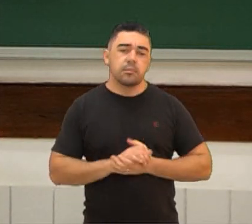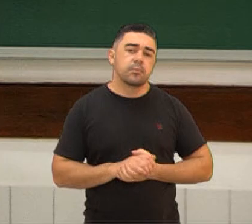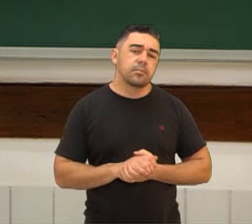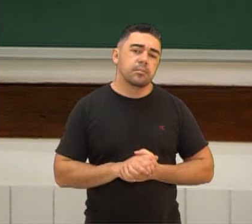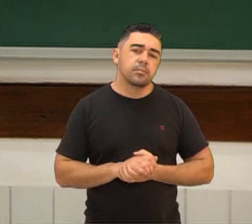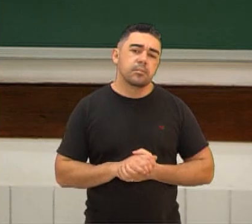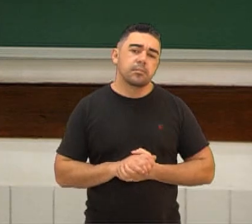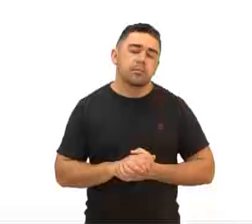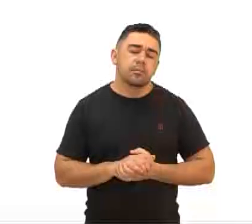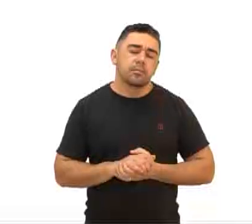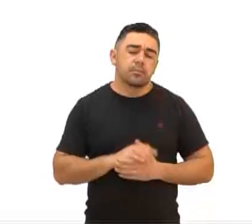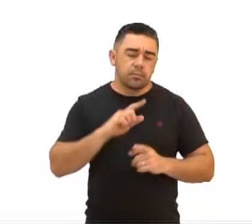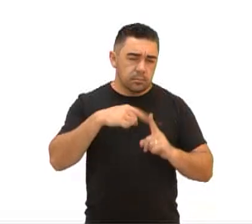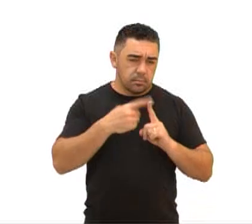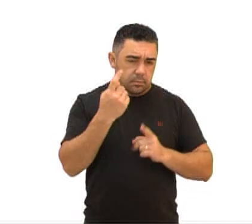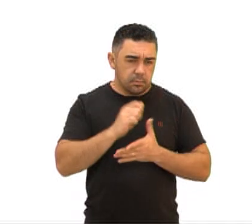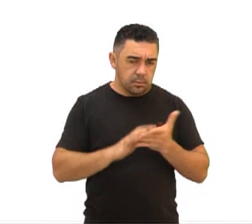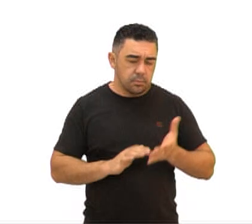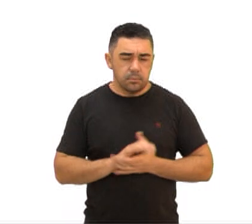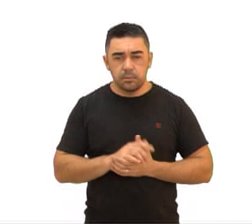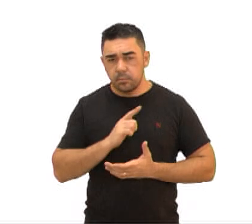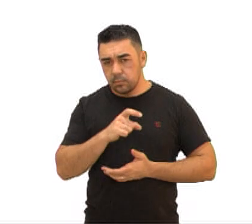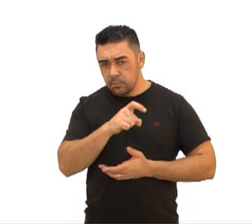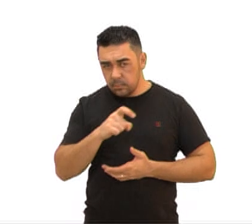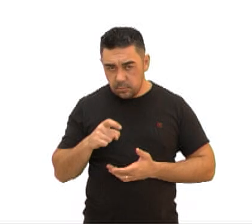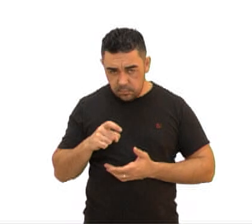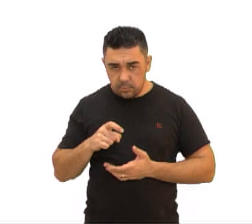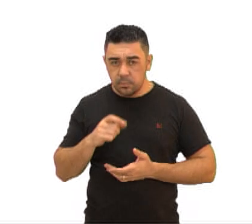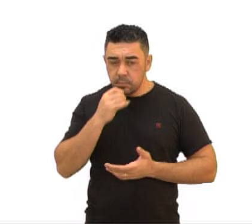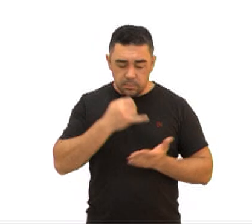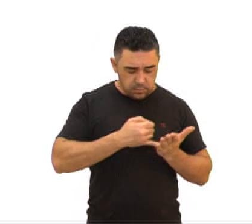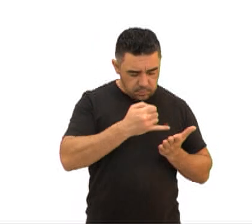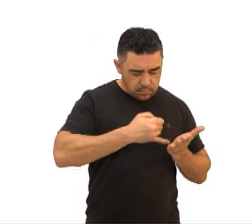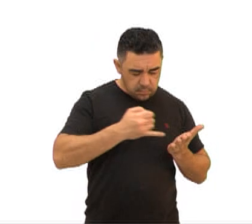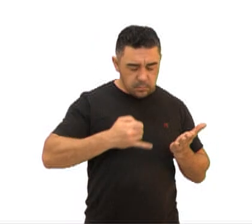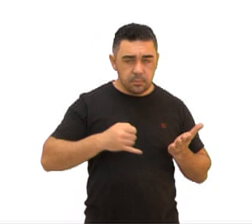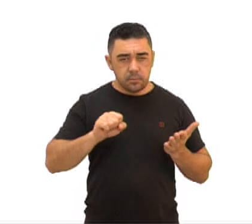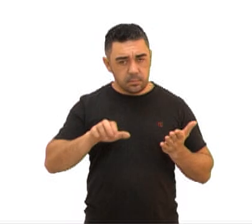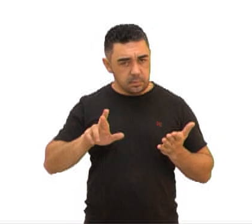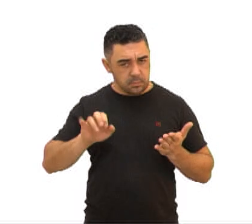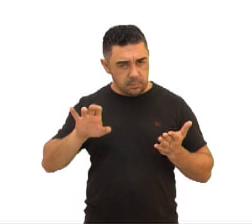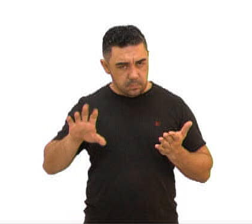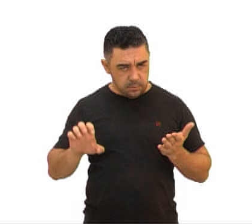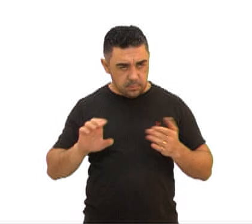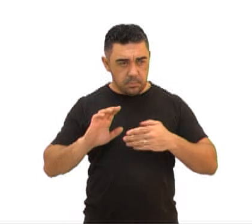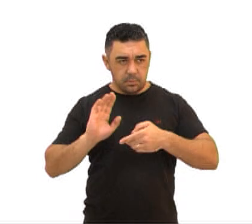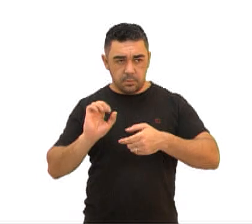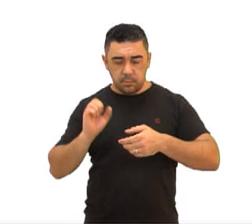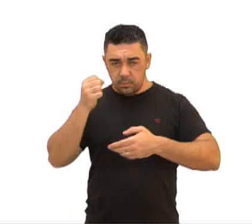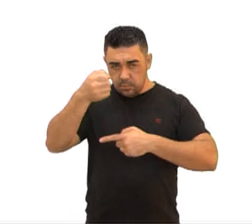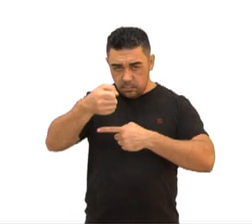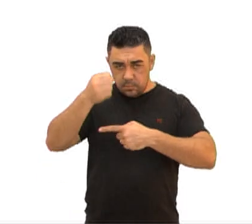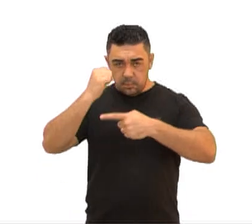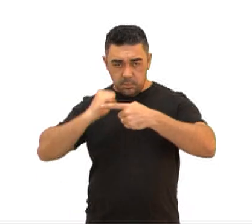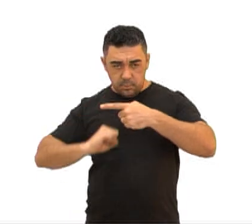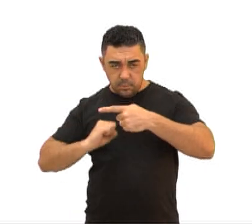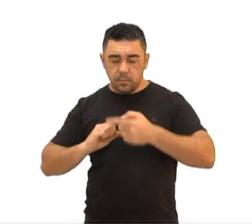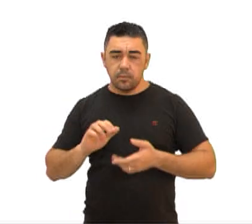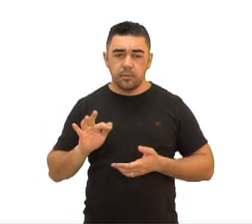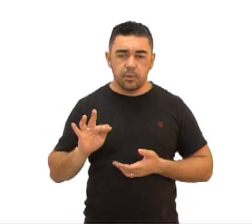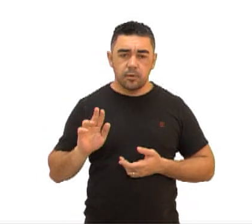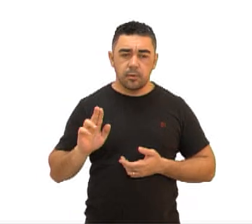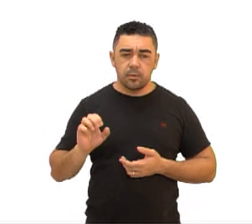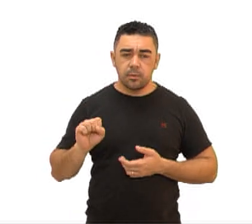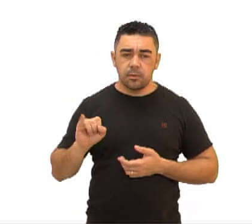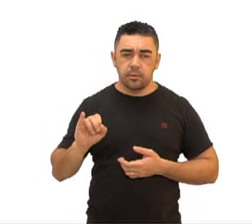exercício. Um circuito X está ligado em série com um fusível. Então, o fusível está ligado em série com